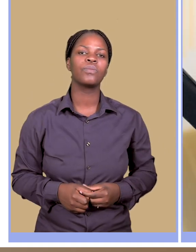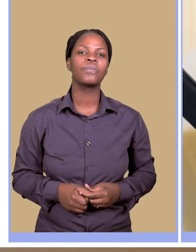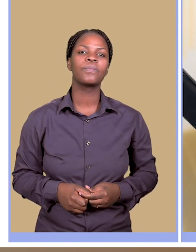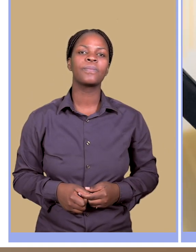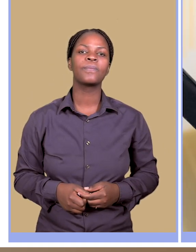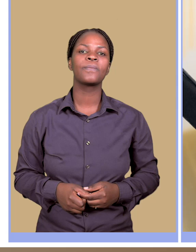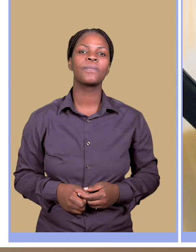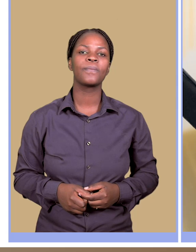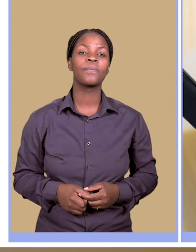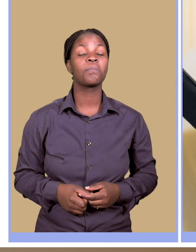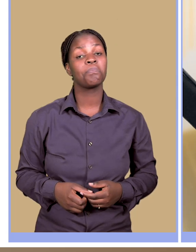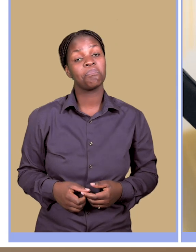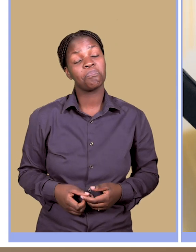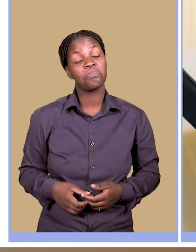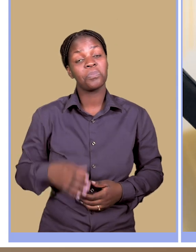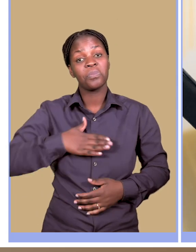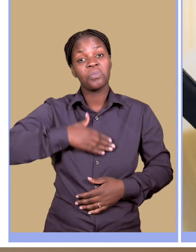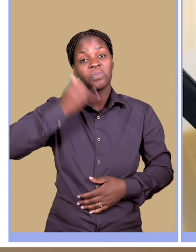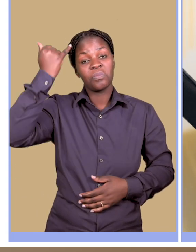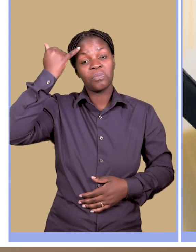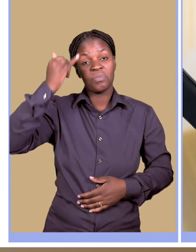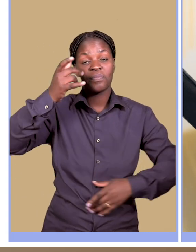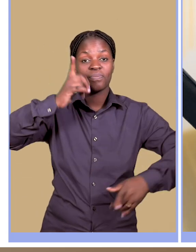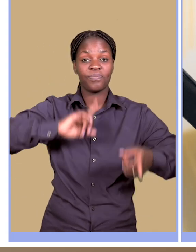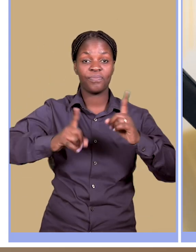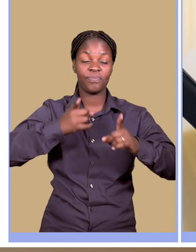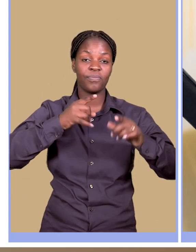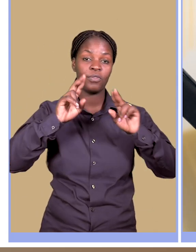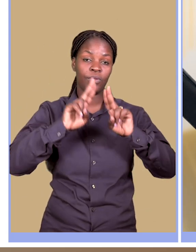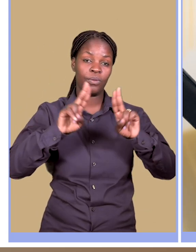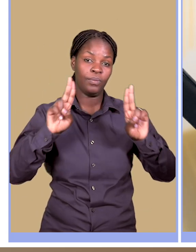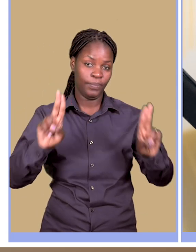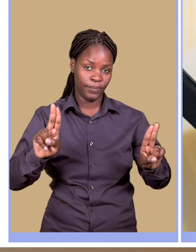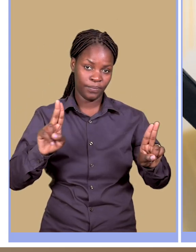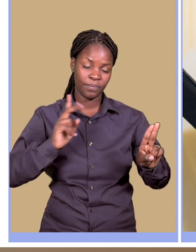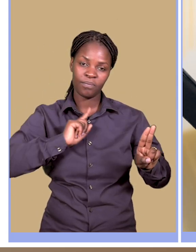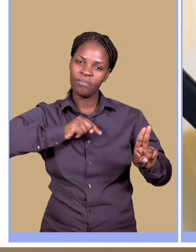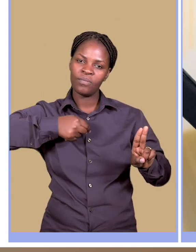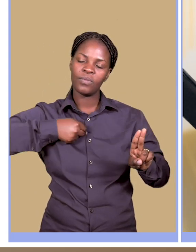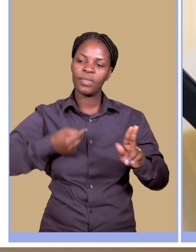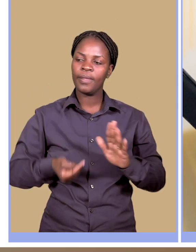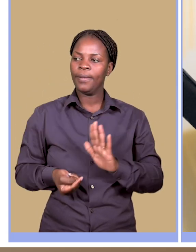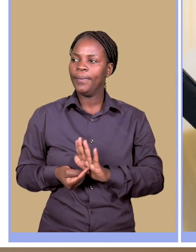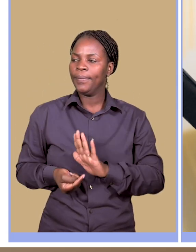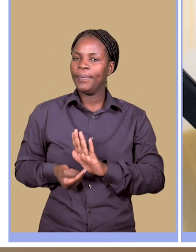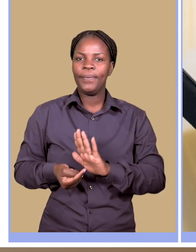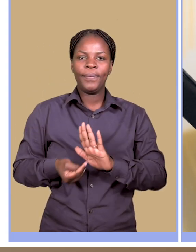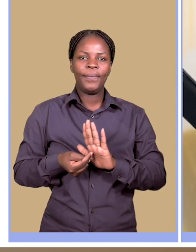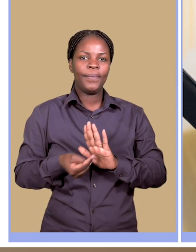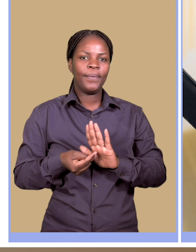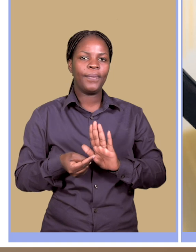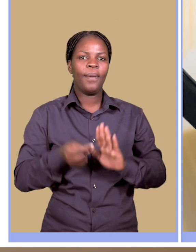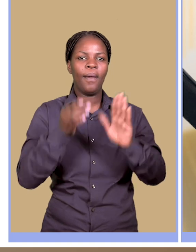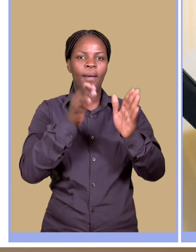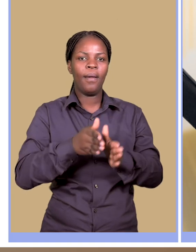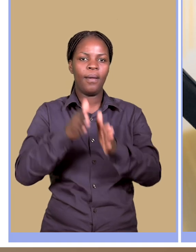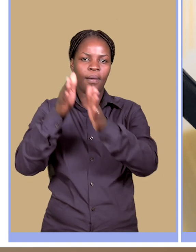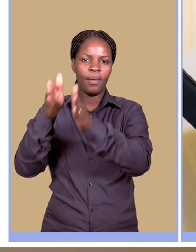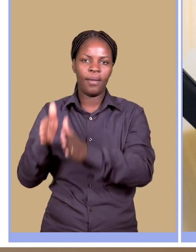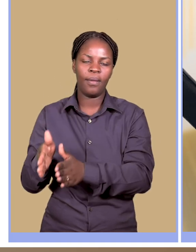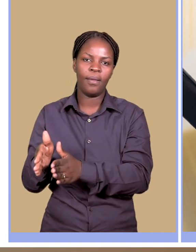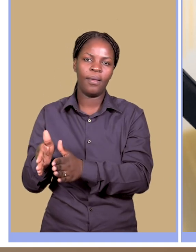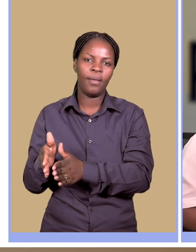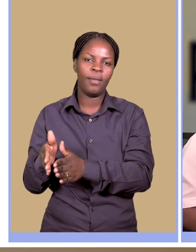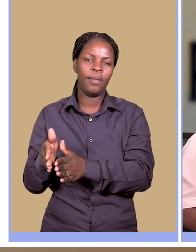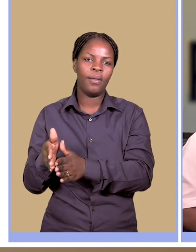com ela? Eu até diria que isto é normal, Bata, e nós não podemos esperar que as pessoas